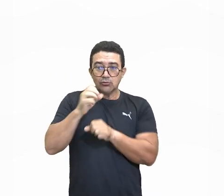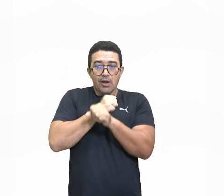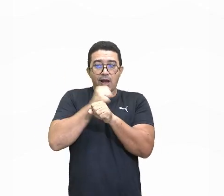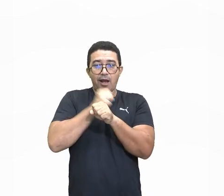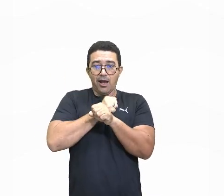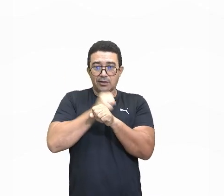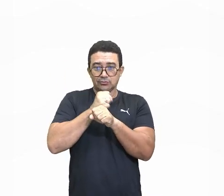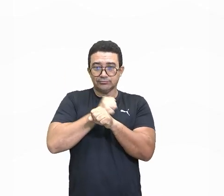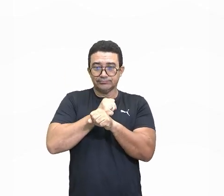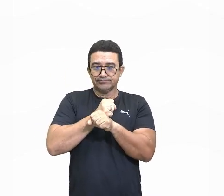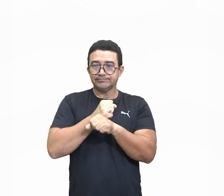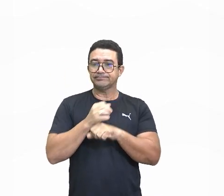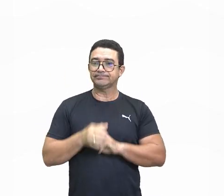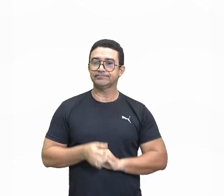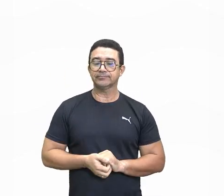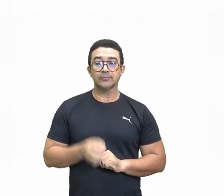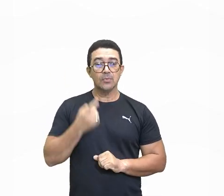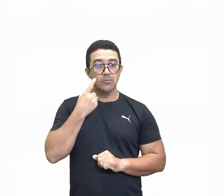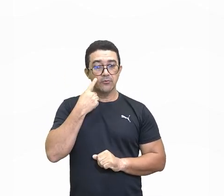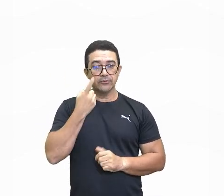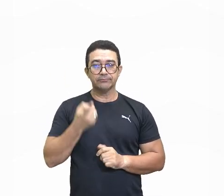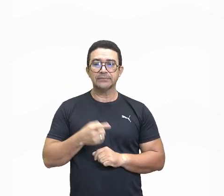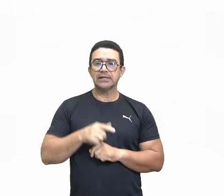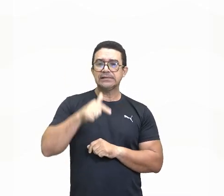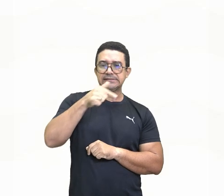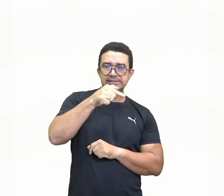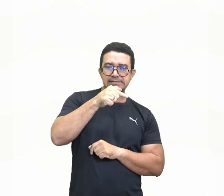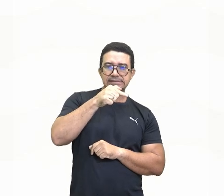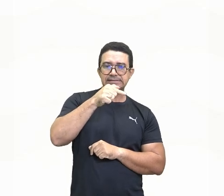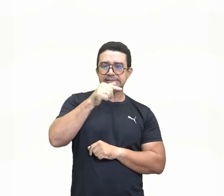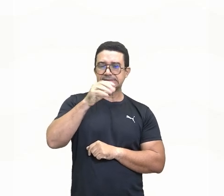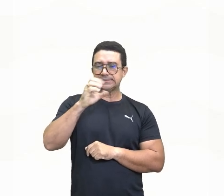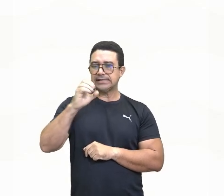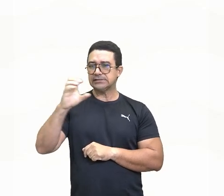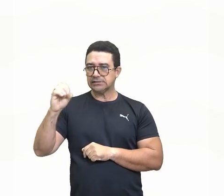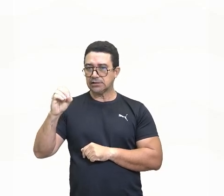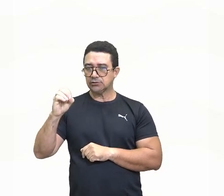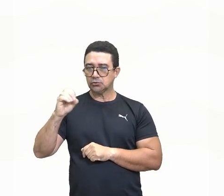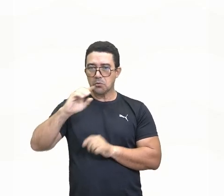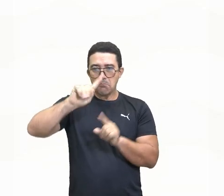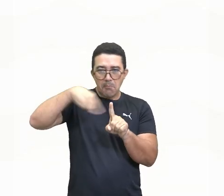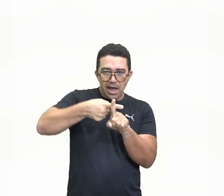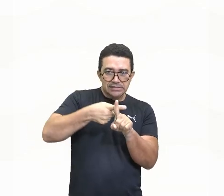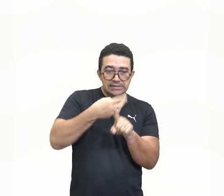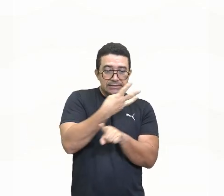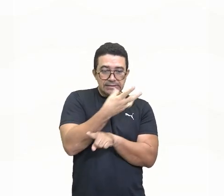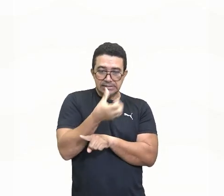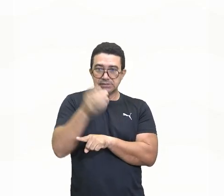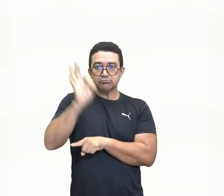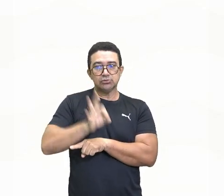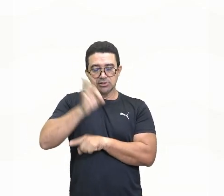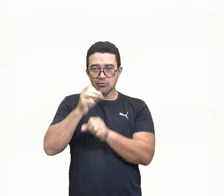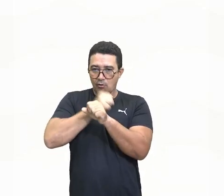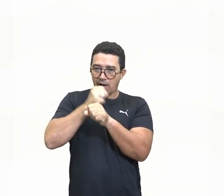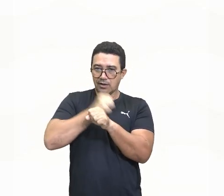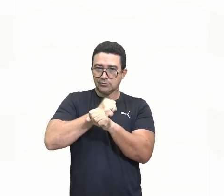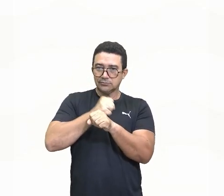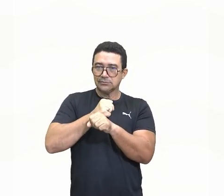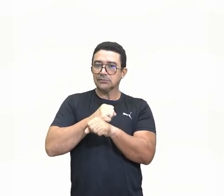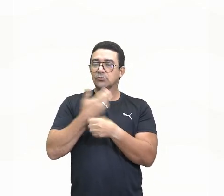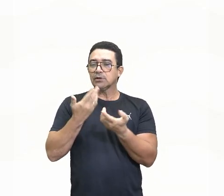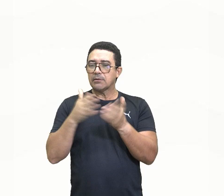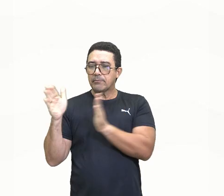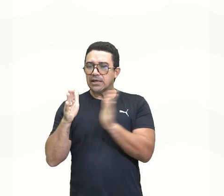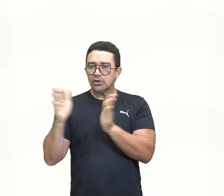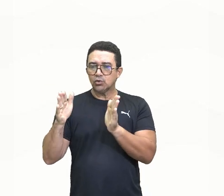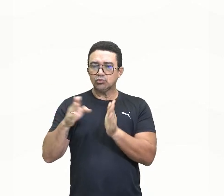ao ano. Vamos lá, 700 a uma taxa de 36% ao ano durante 10